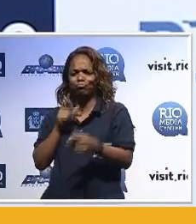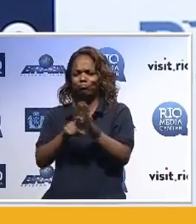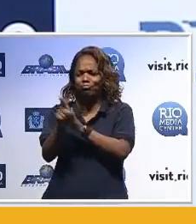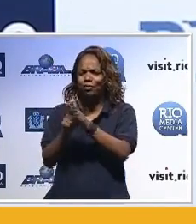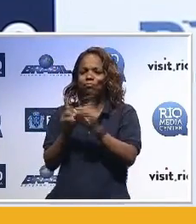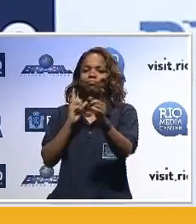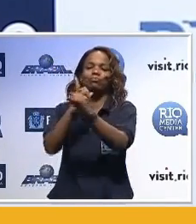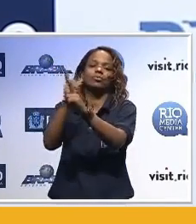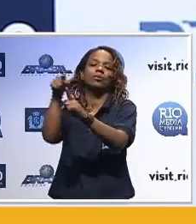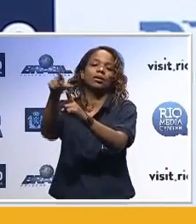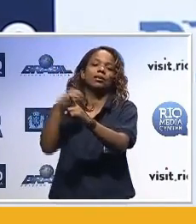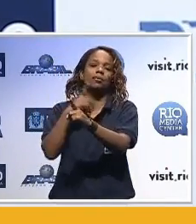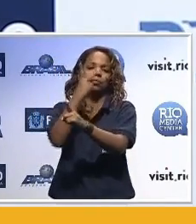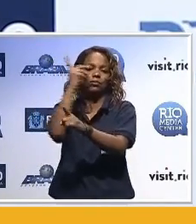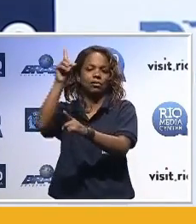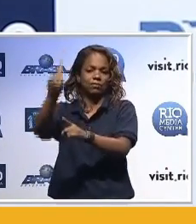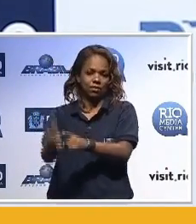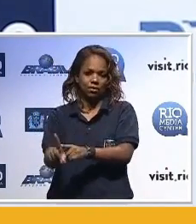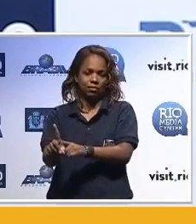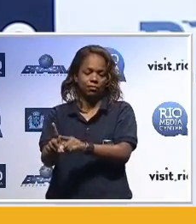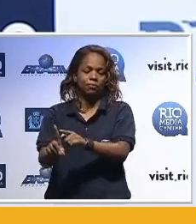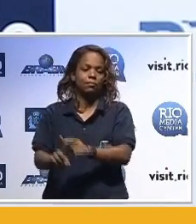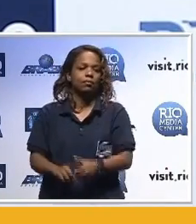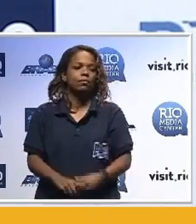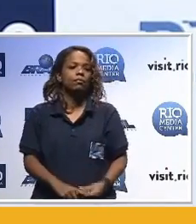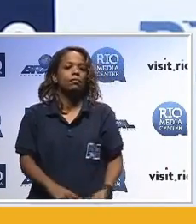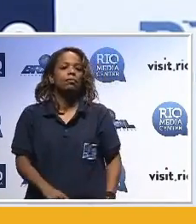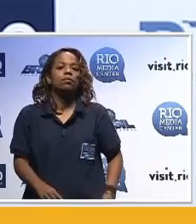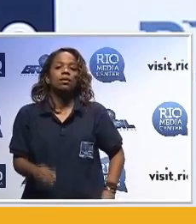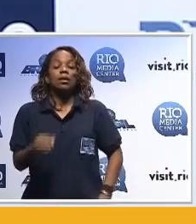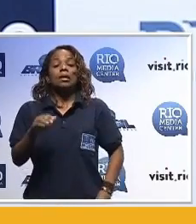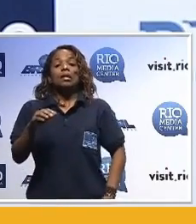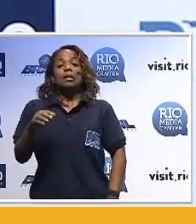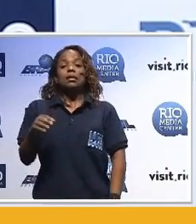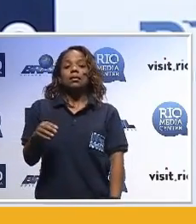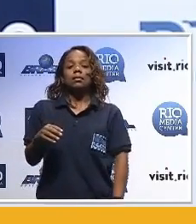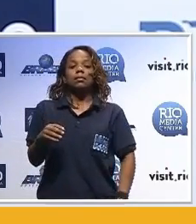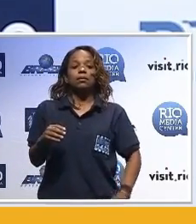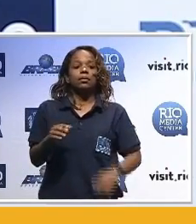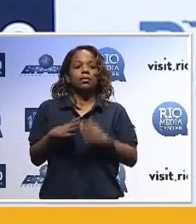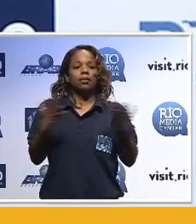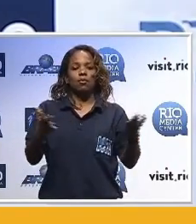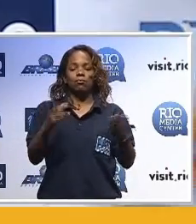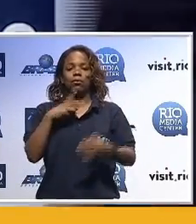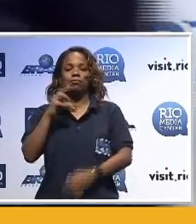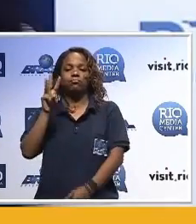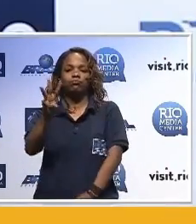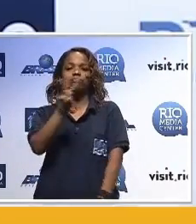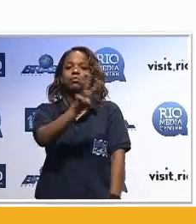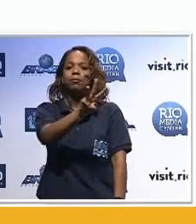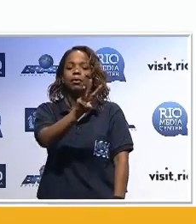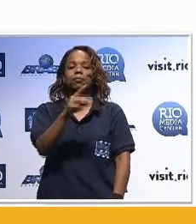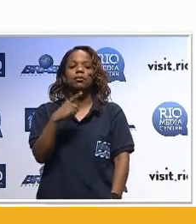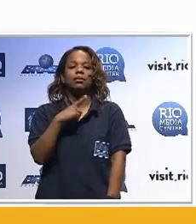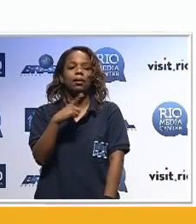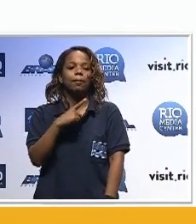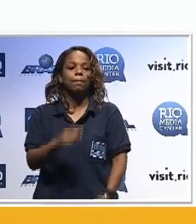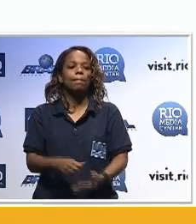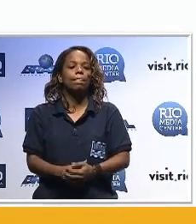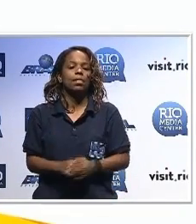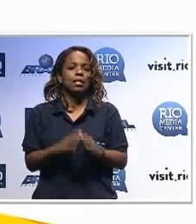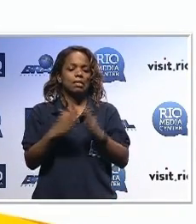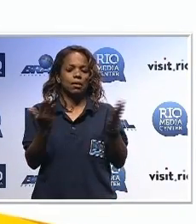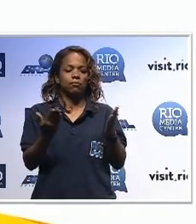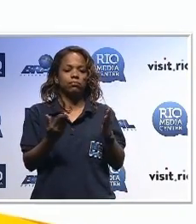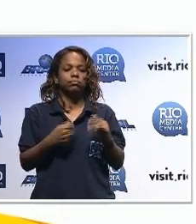outras pessoas com deficiência. Então, o site, na verdade, ele tem o